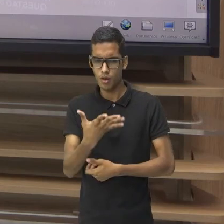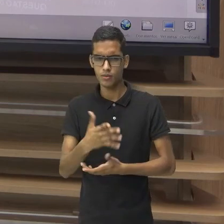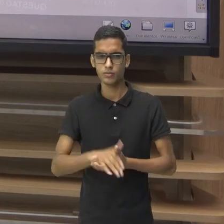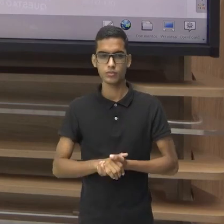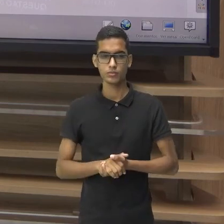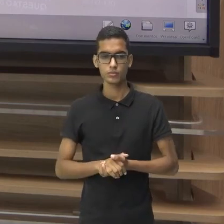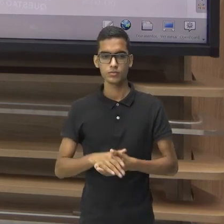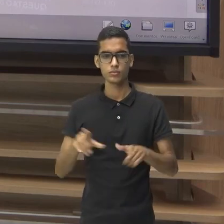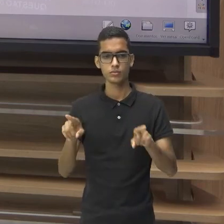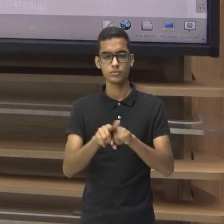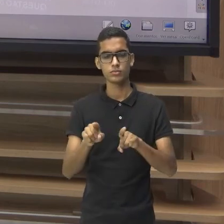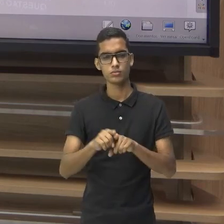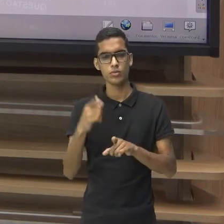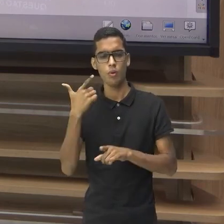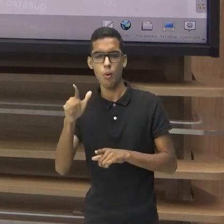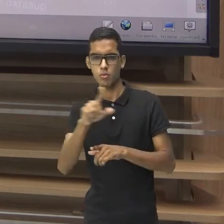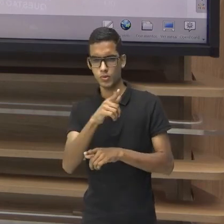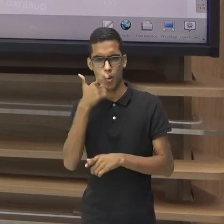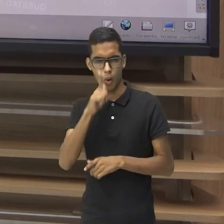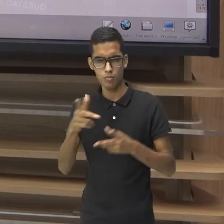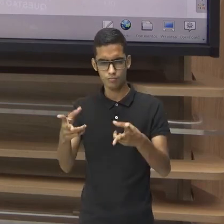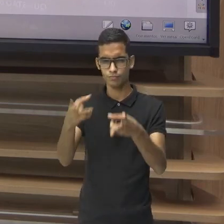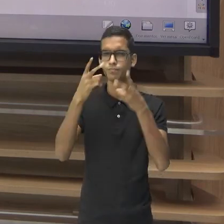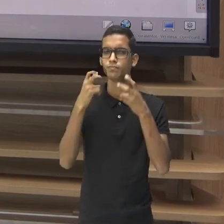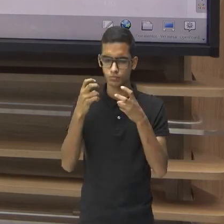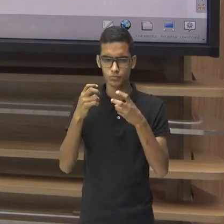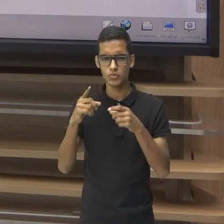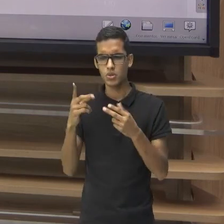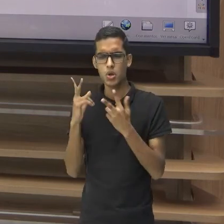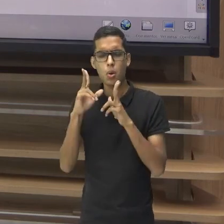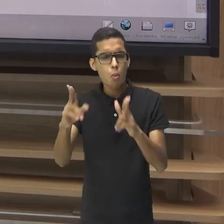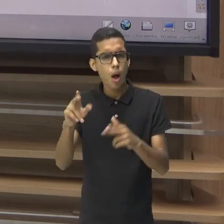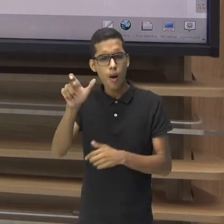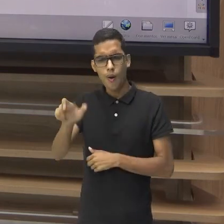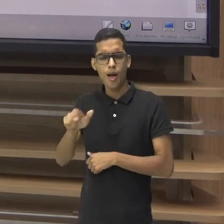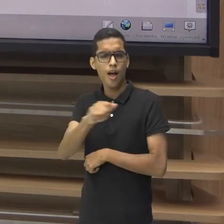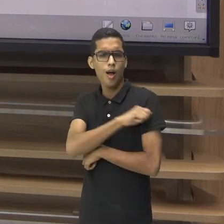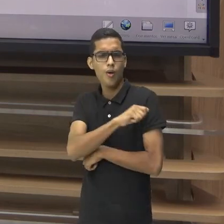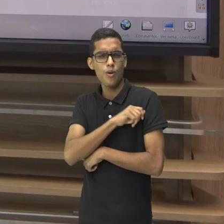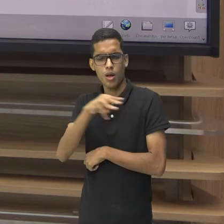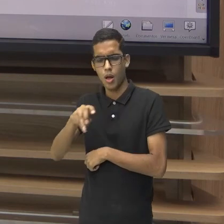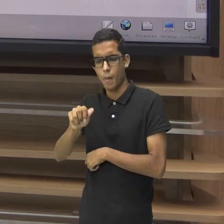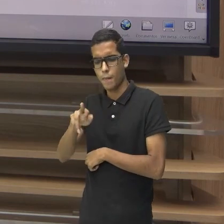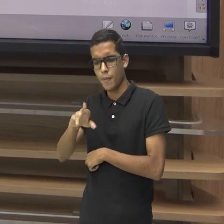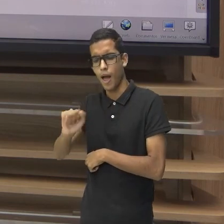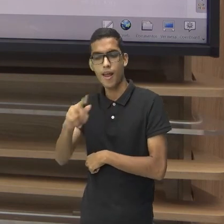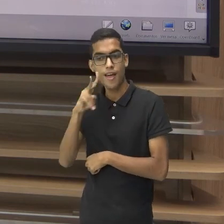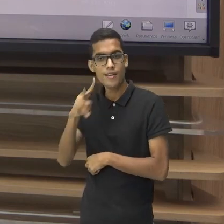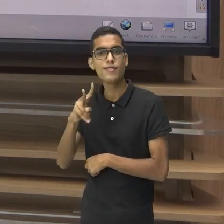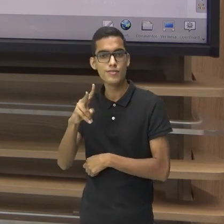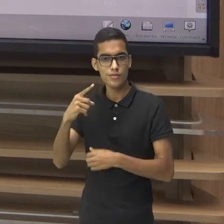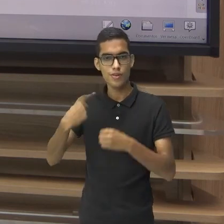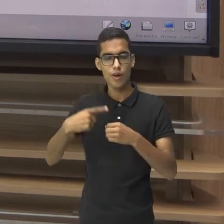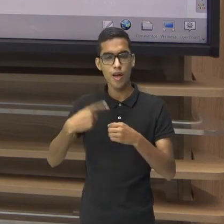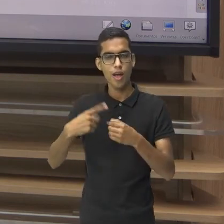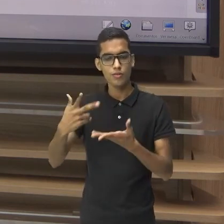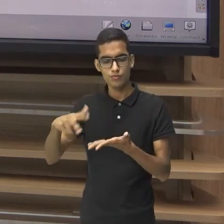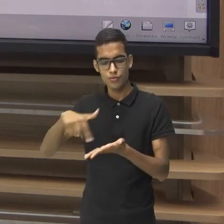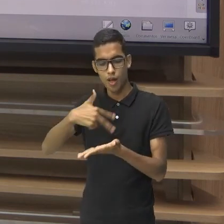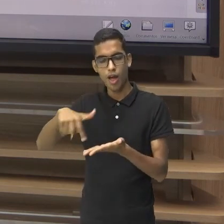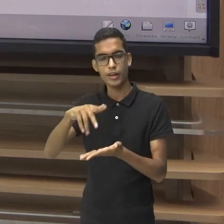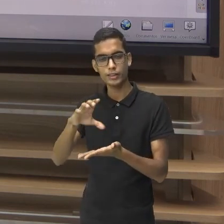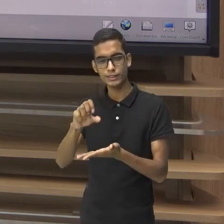E outros conseguem perceber, assim como a Maria Arruda vê a ciranda em seu município, um bem